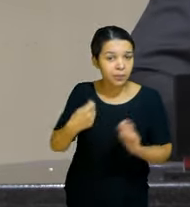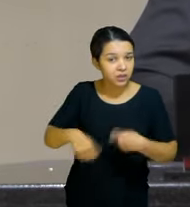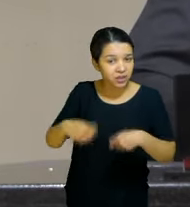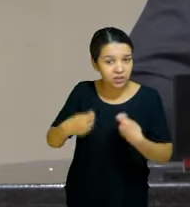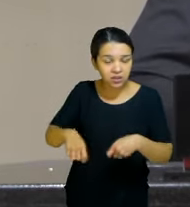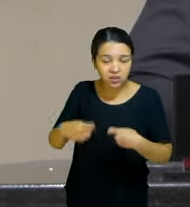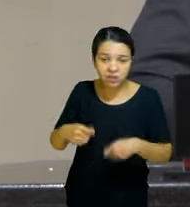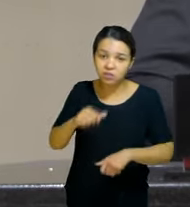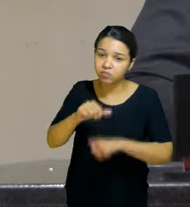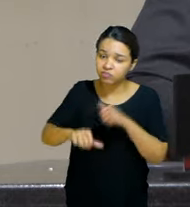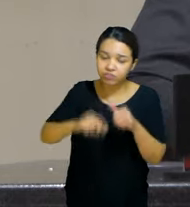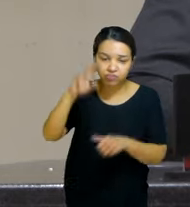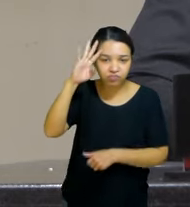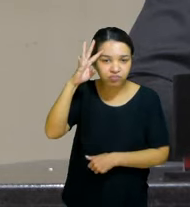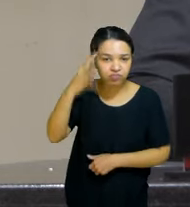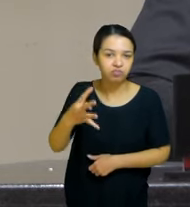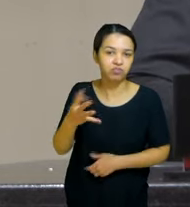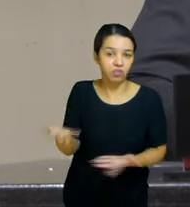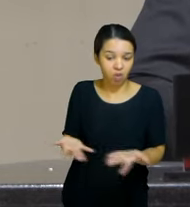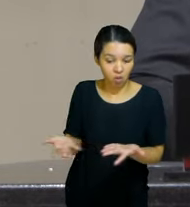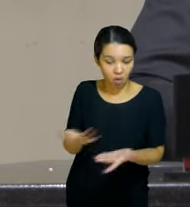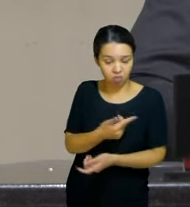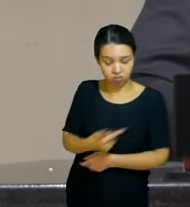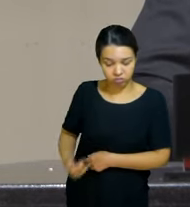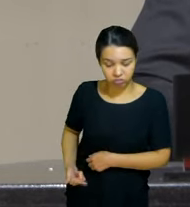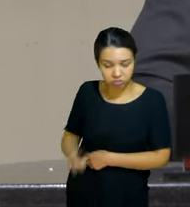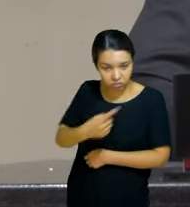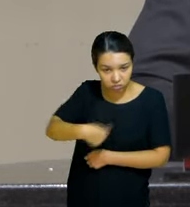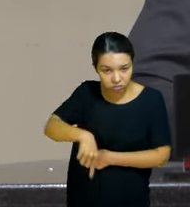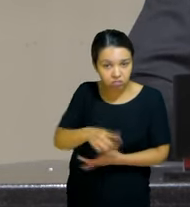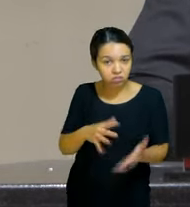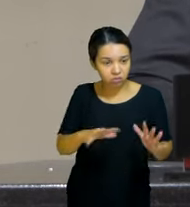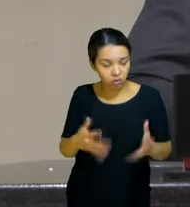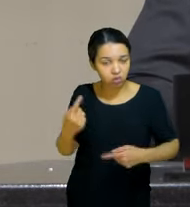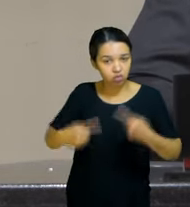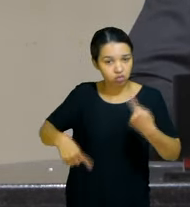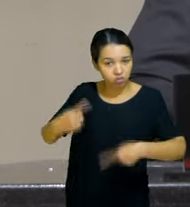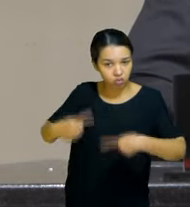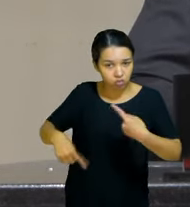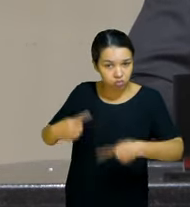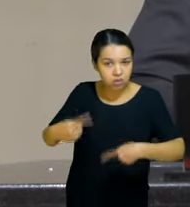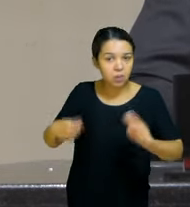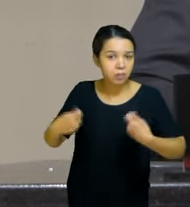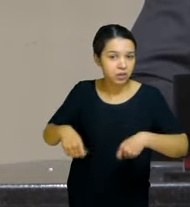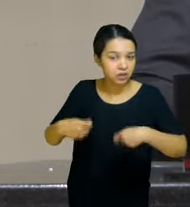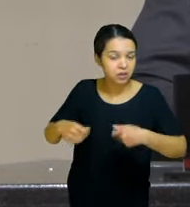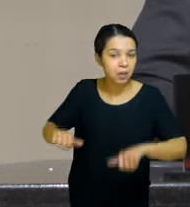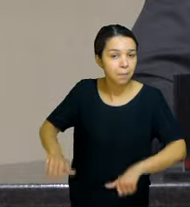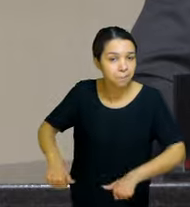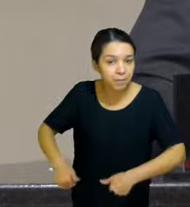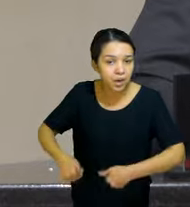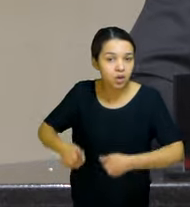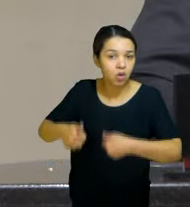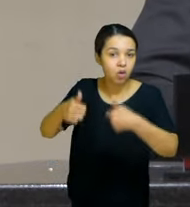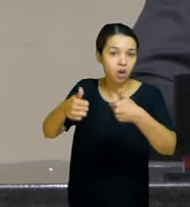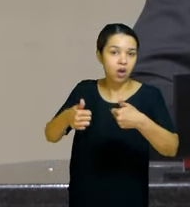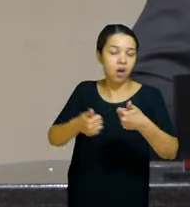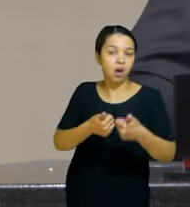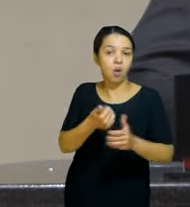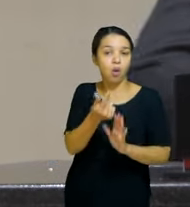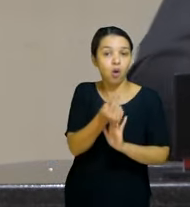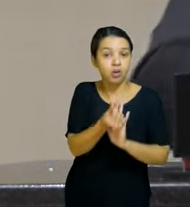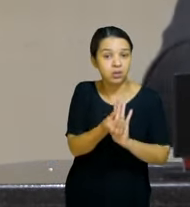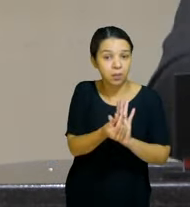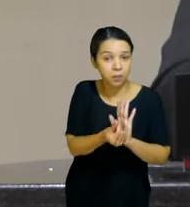acho que o governo chegou o momento de nós dar uma grande discussão, melhorar a dotação orçamentária da